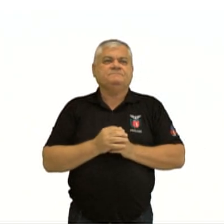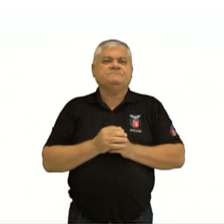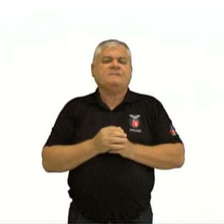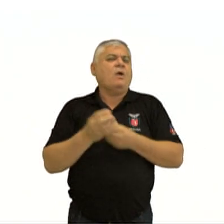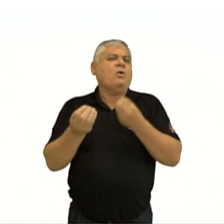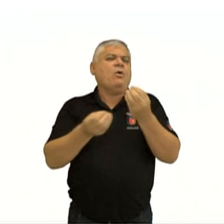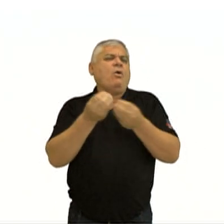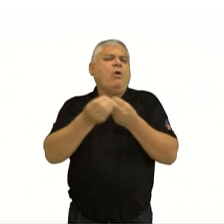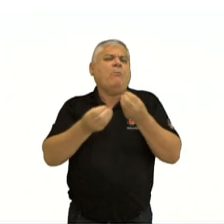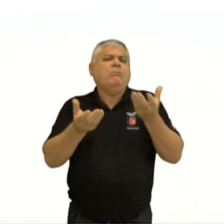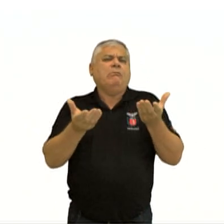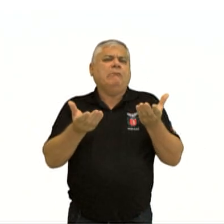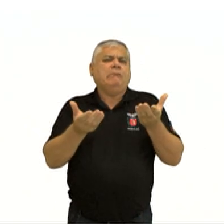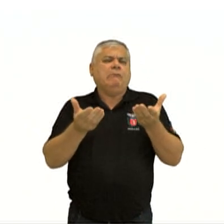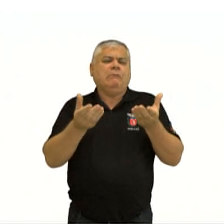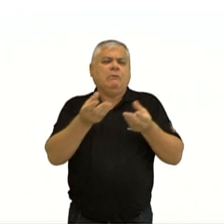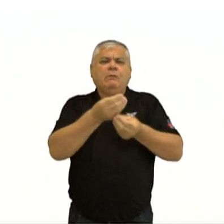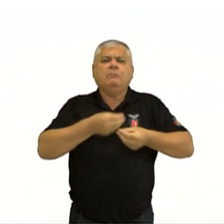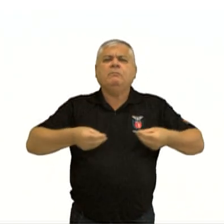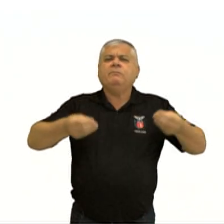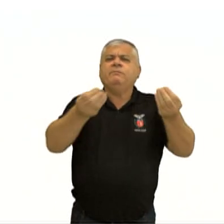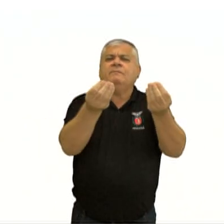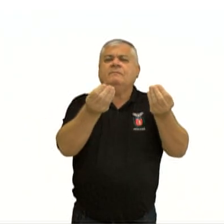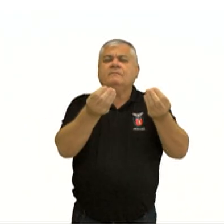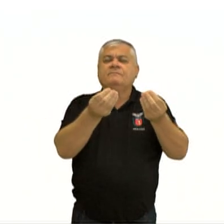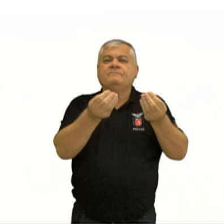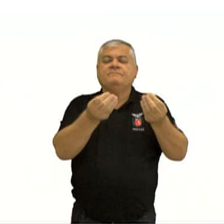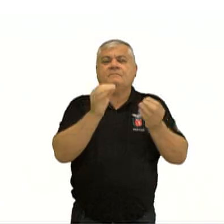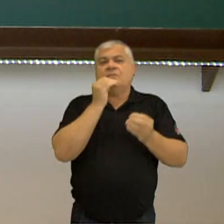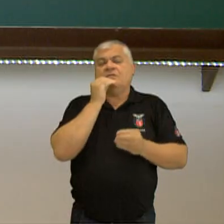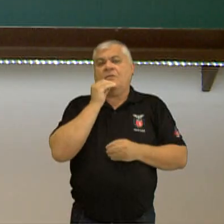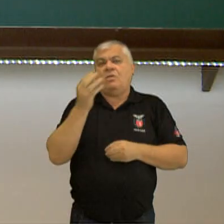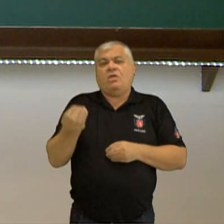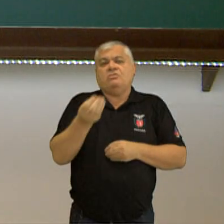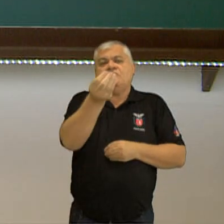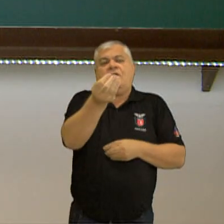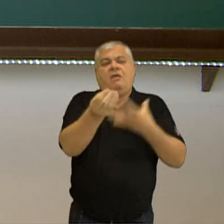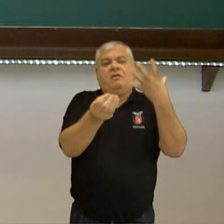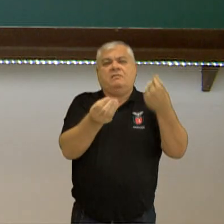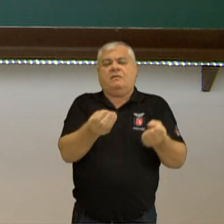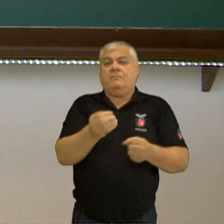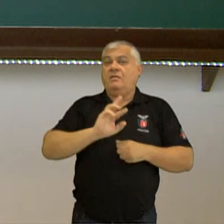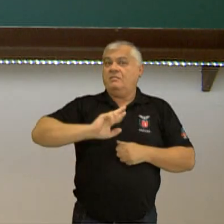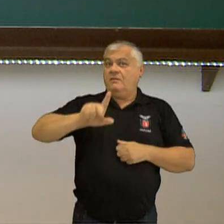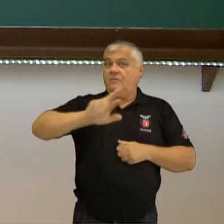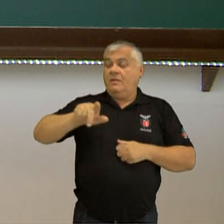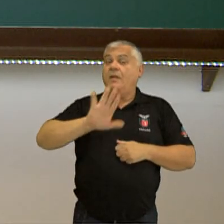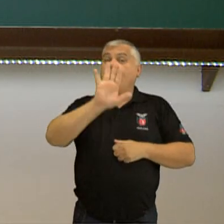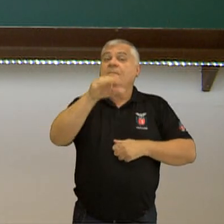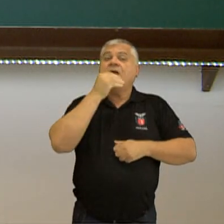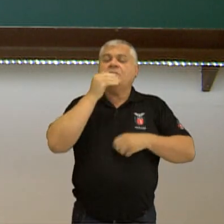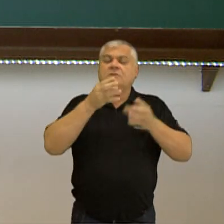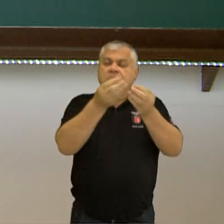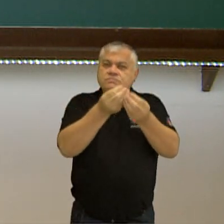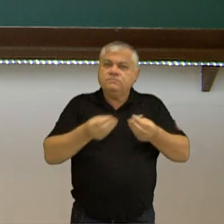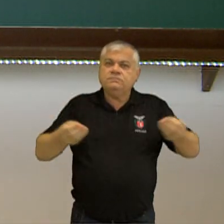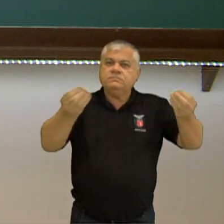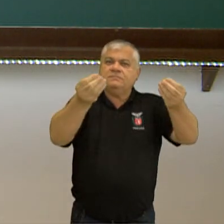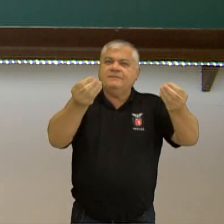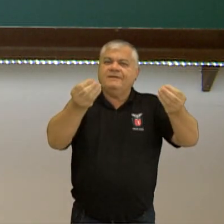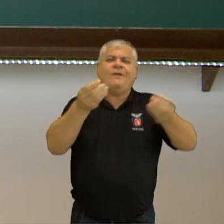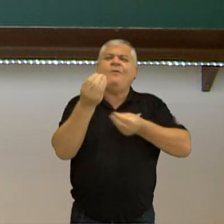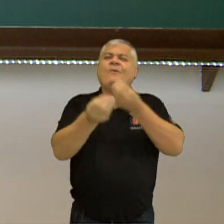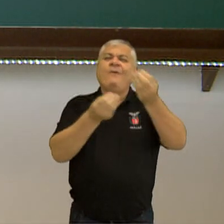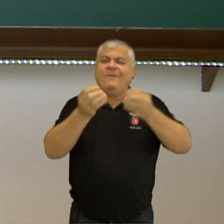Como que é a partilha de elétrons? Bom, aqui eu não tenho um que doa e outro que recebe, mas eu tenho aquilo que partilha. A imagem